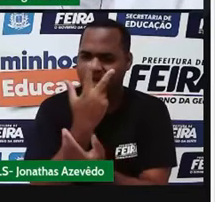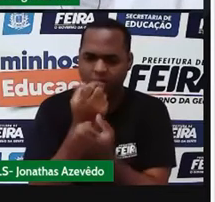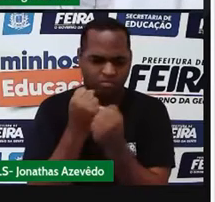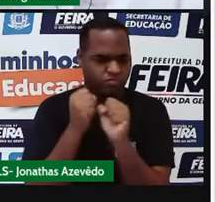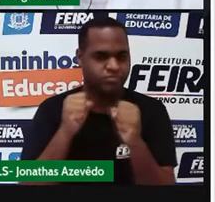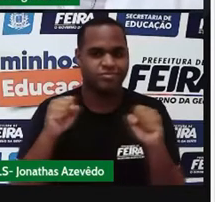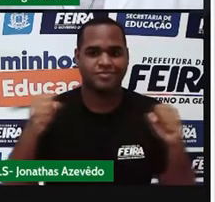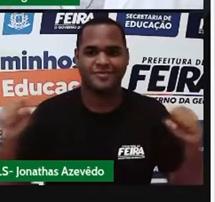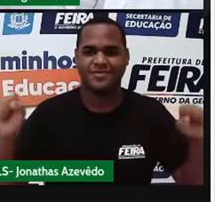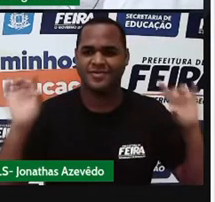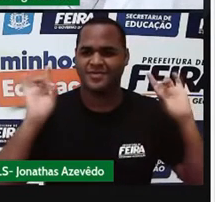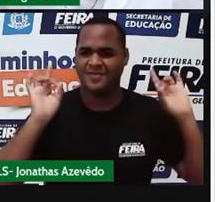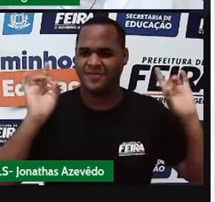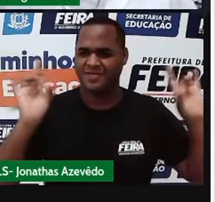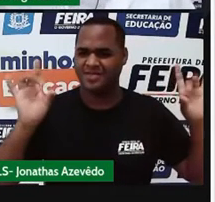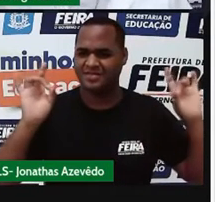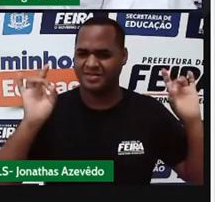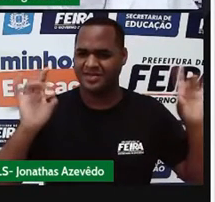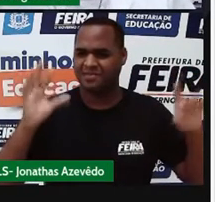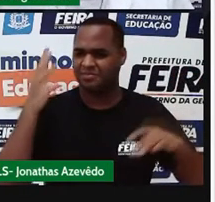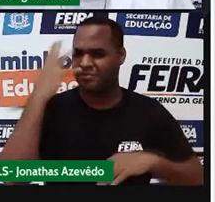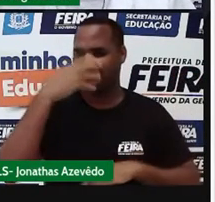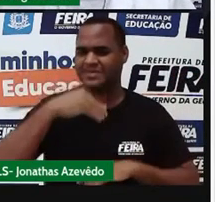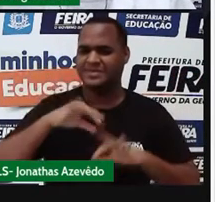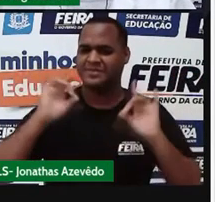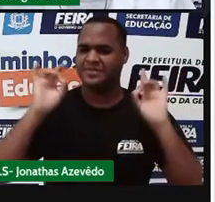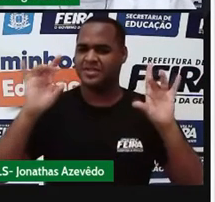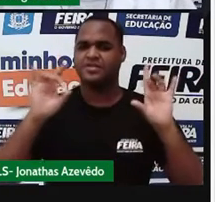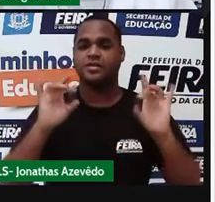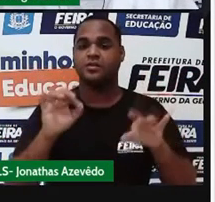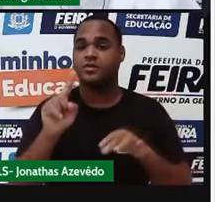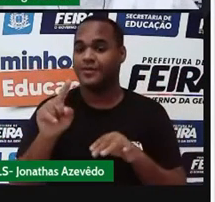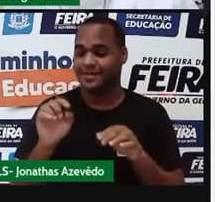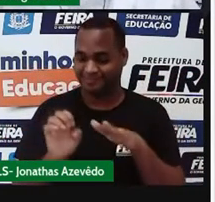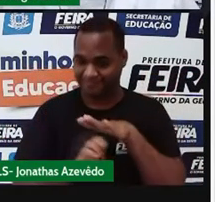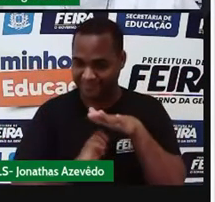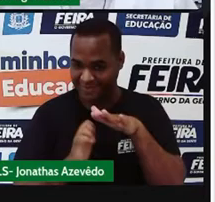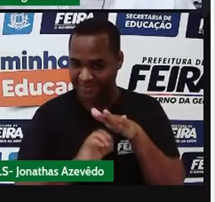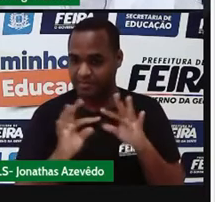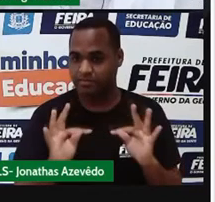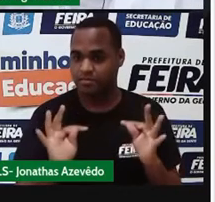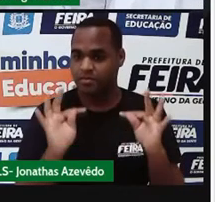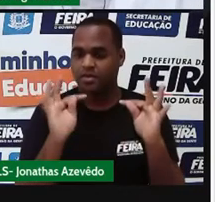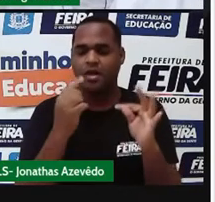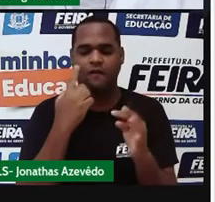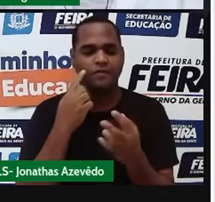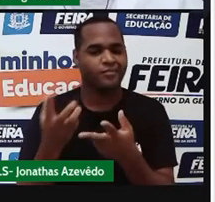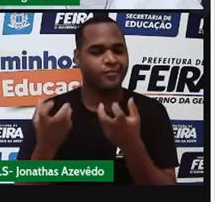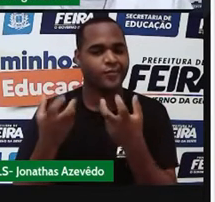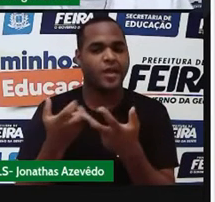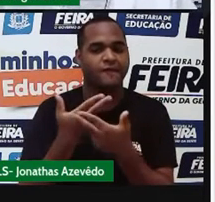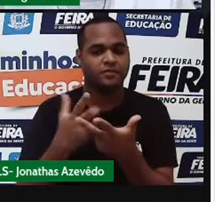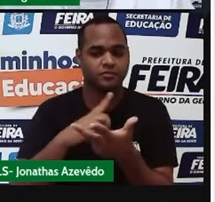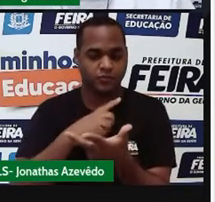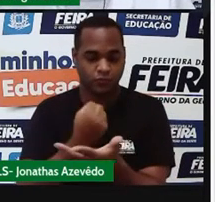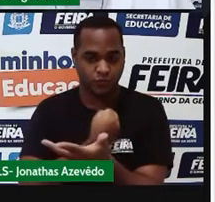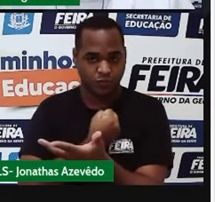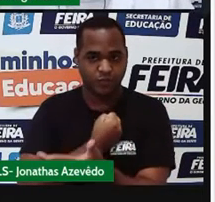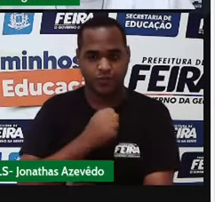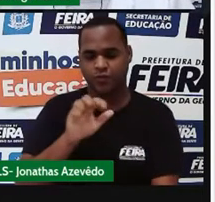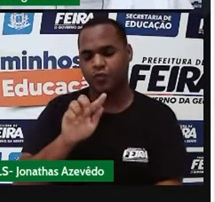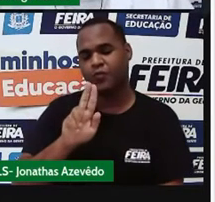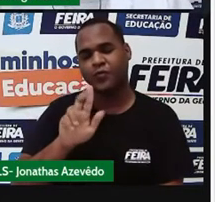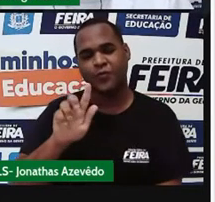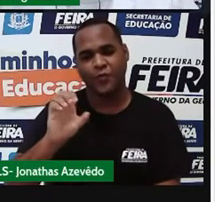uma coisa né então a Google empresa de tecnologia se inspirou nesse número aí grandioso para poder